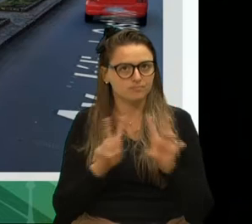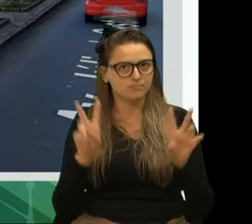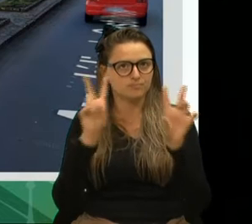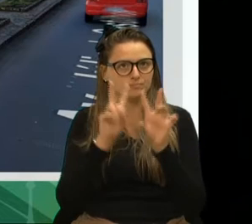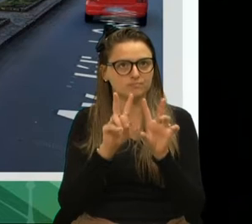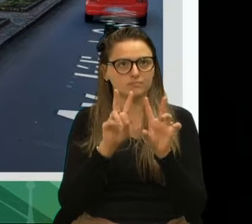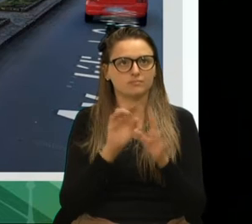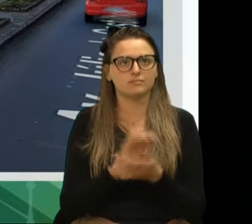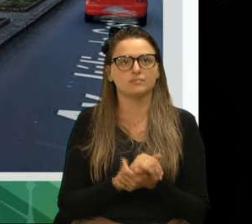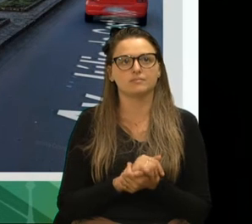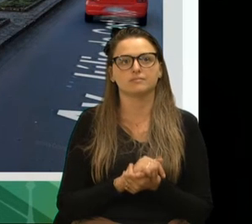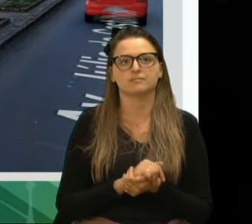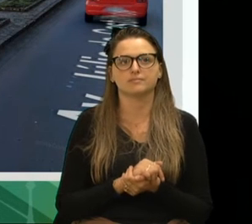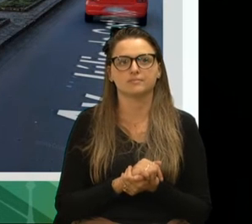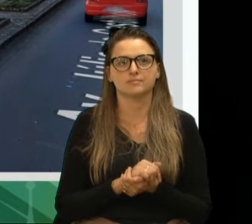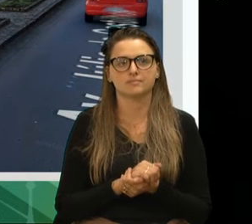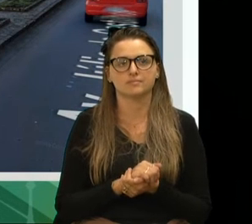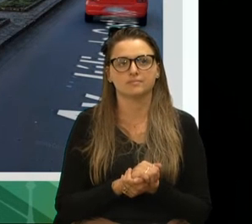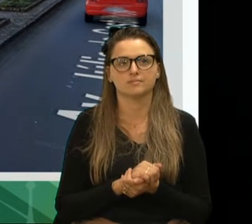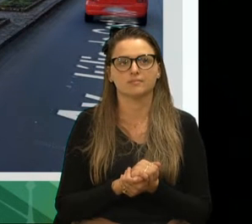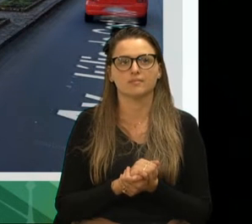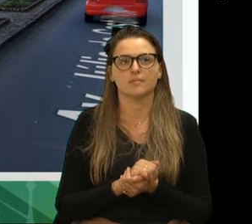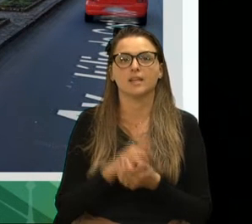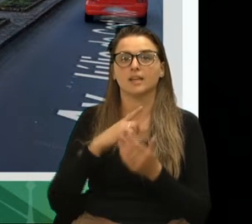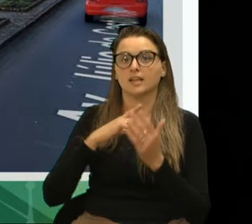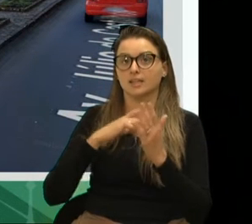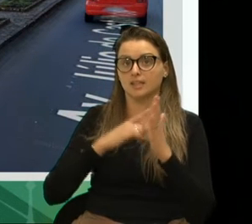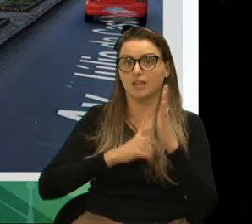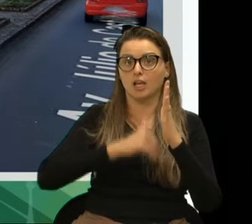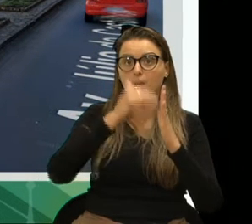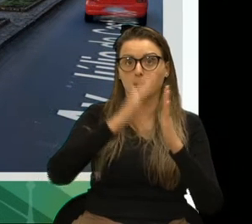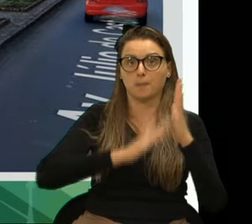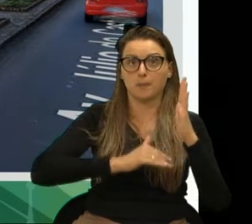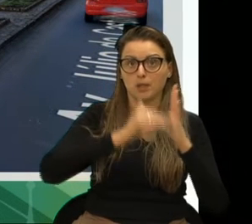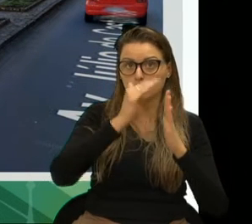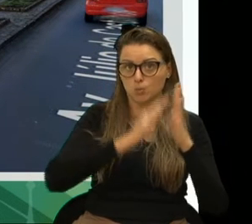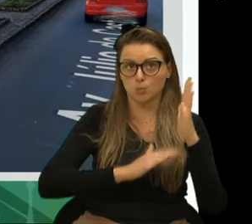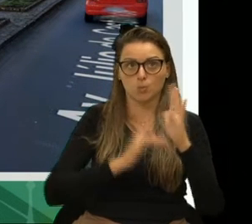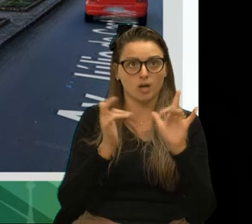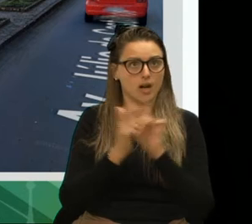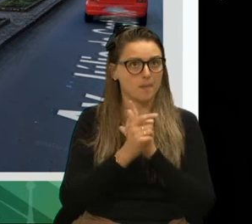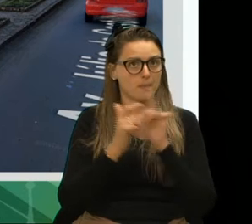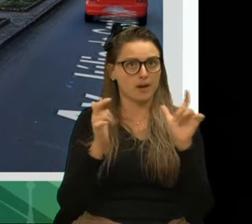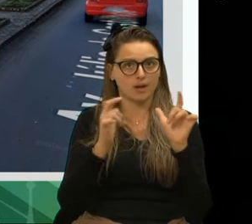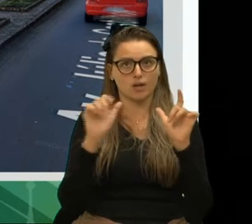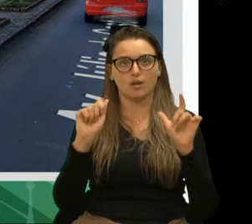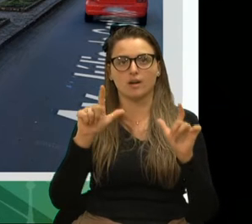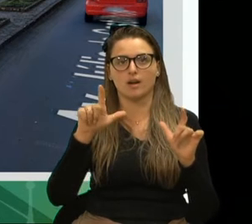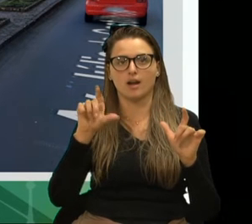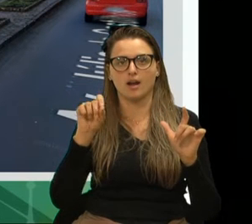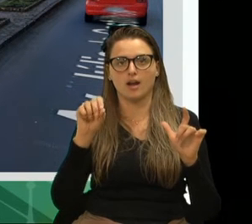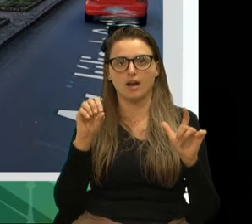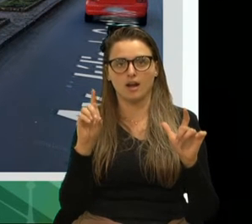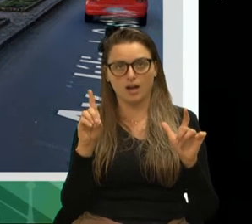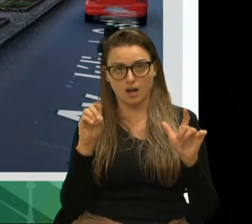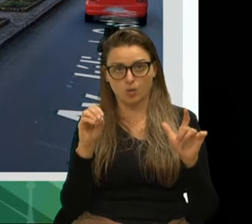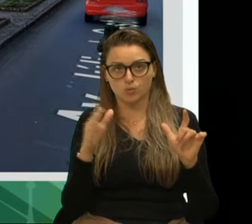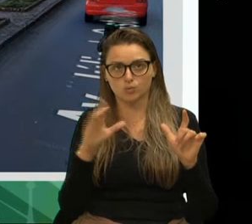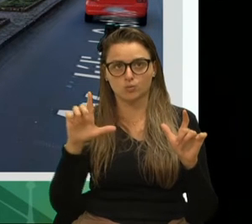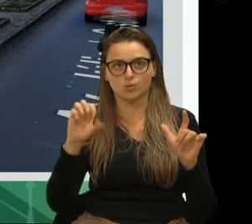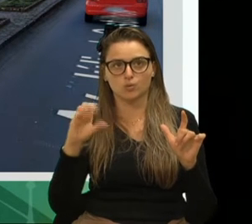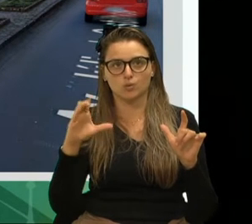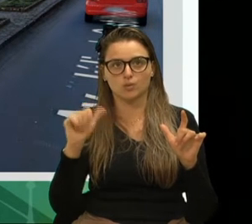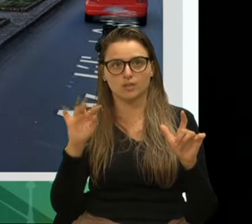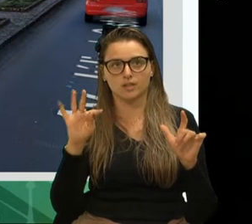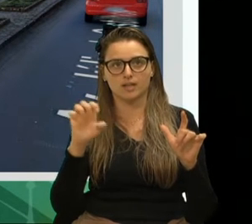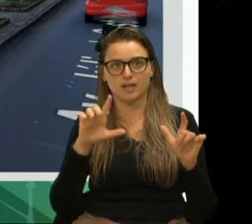forma inclinada. Temos pinturas e muralismo, uma das maiores expressões, Aldo Locatelli, com muitas obras em